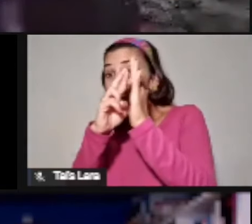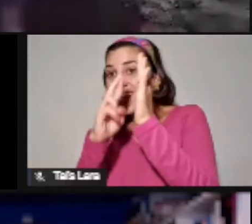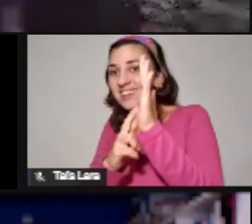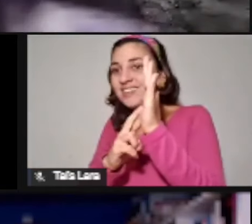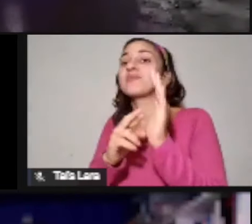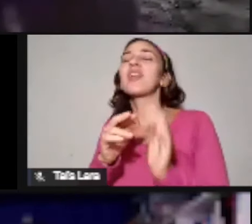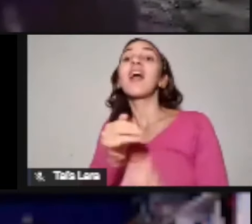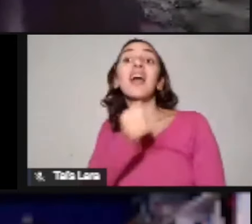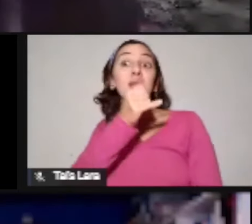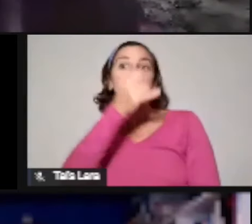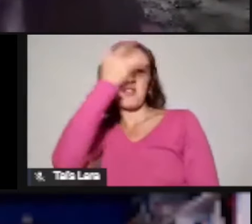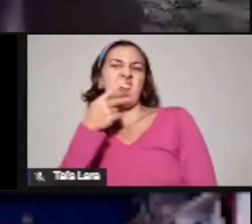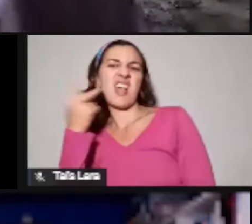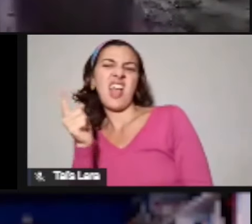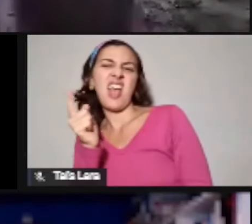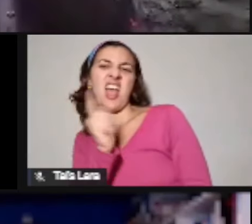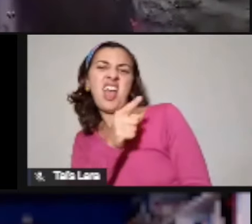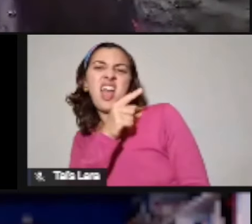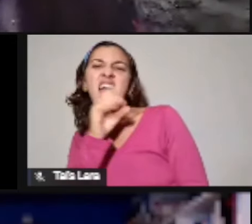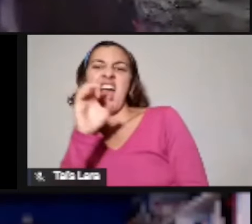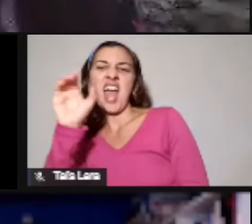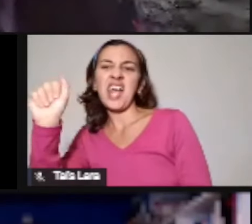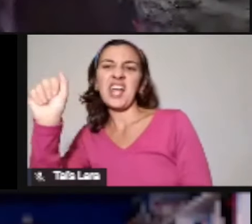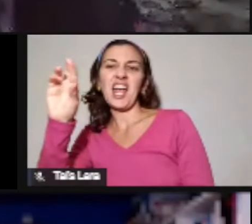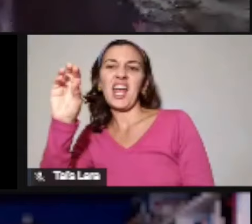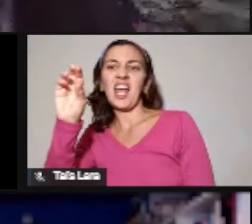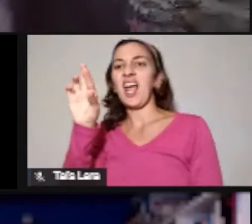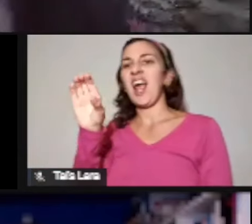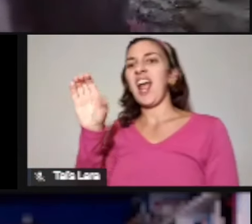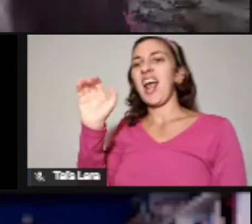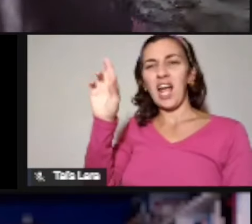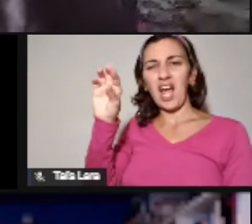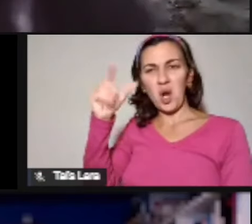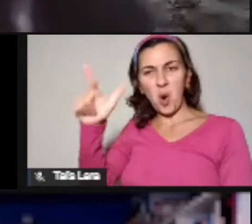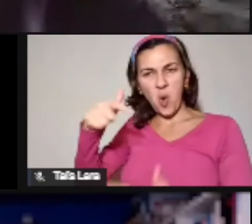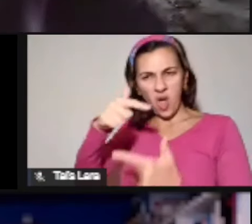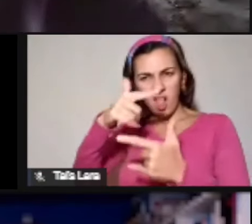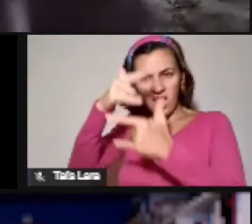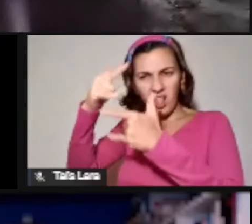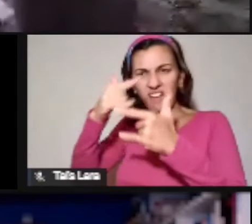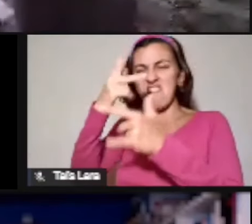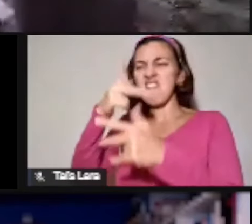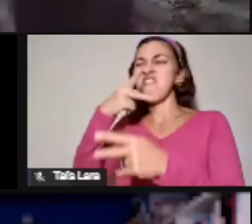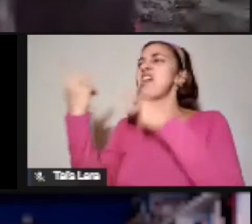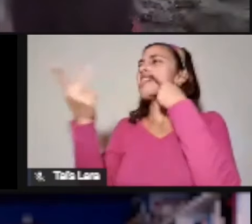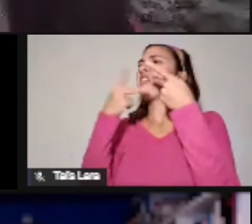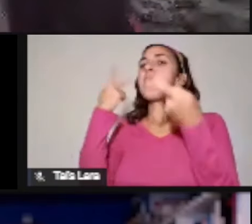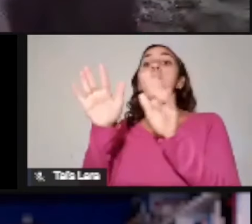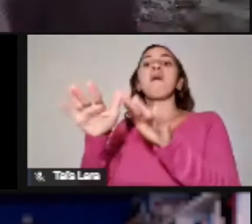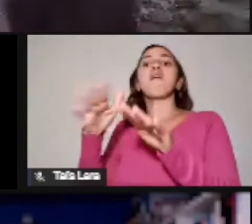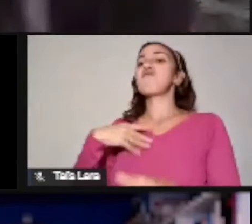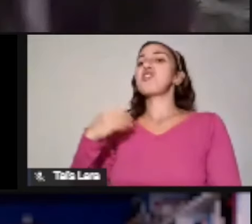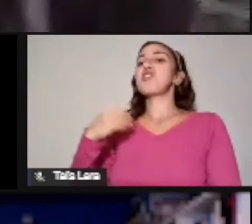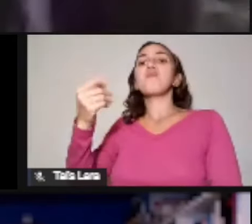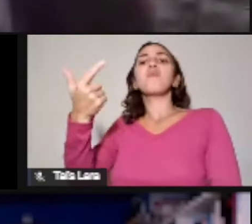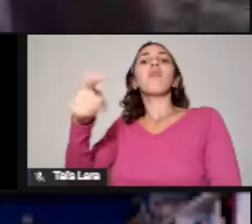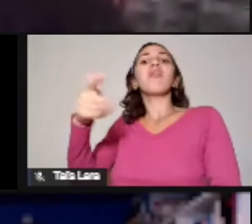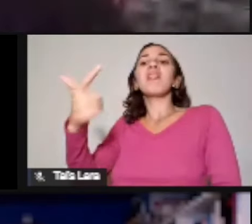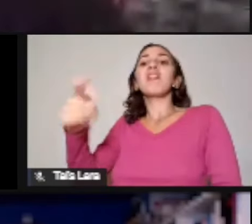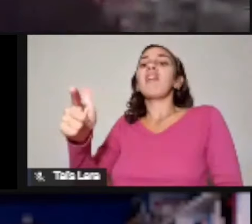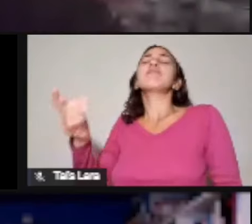ela ia ver como é difícil se ela tivesse os filhos dela. Ela tá contando, mas é muito fácil, né? Porque ela só tem a Lola lá, que é uma cachorrinha, ela não